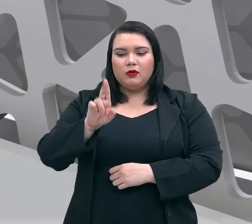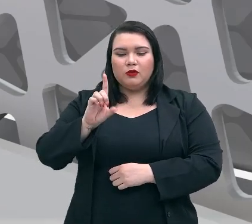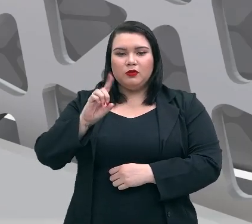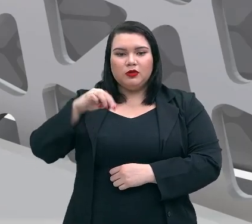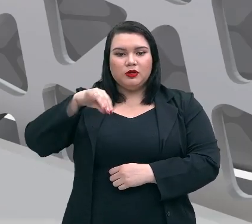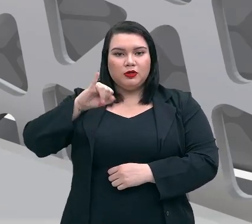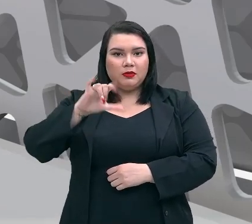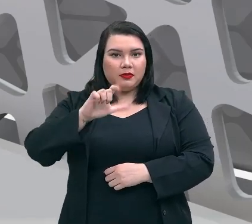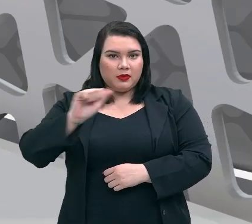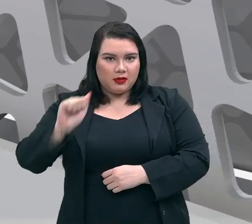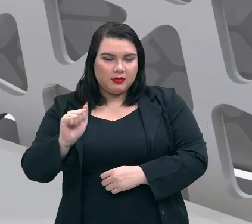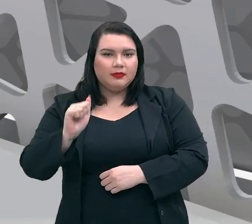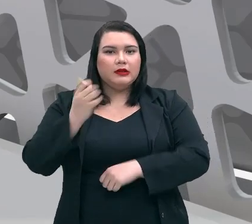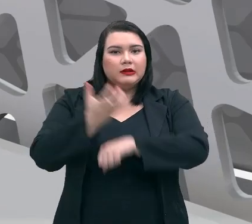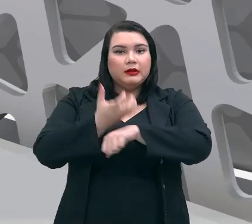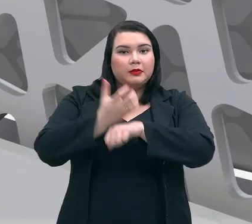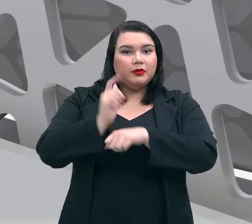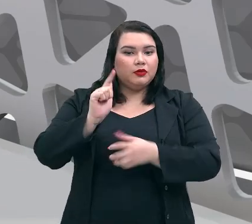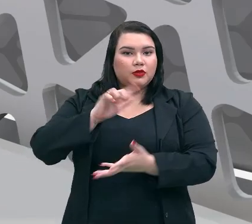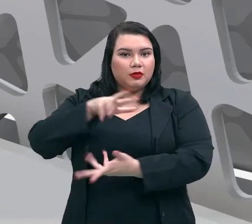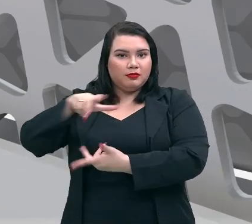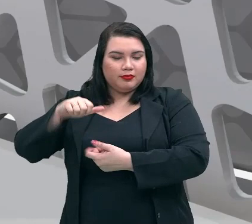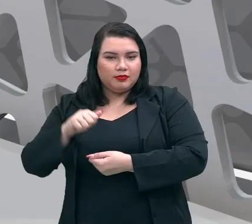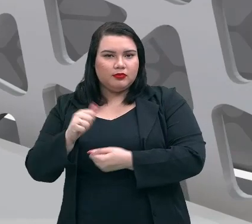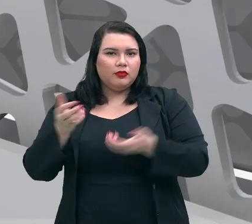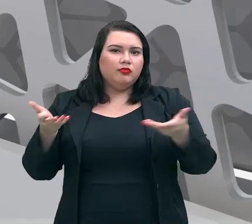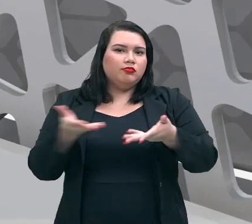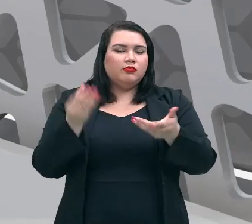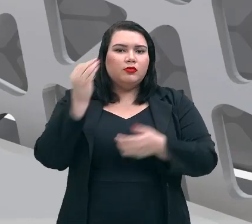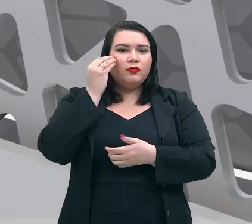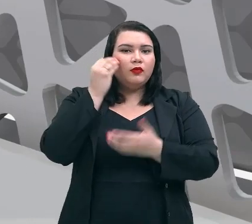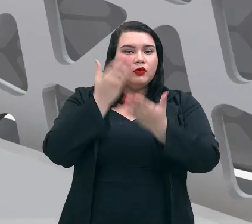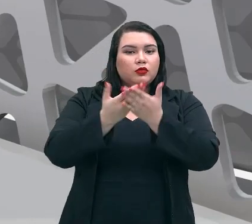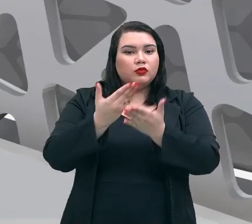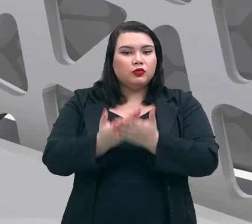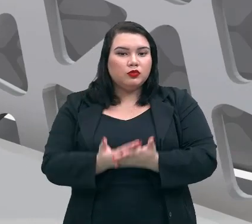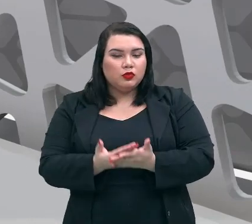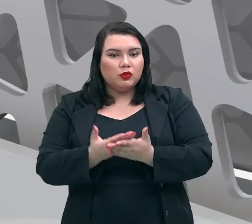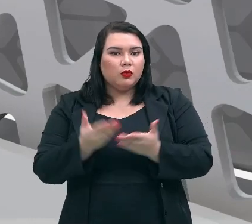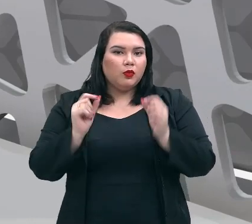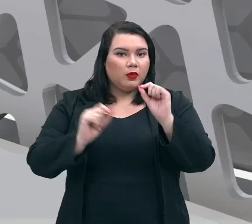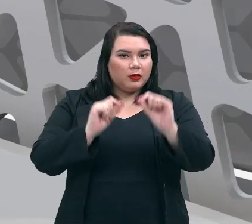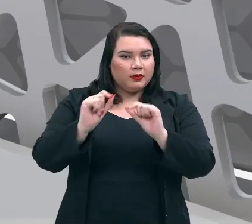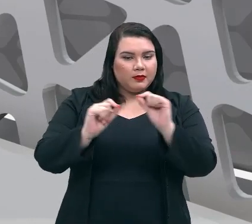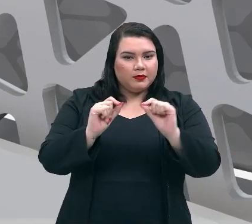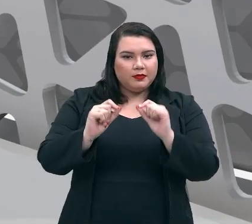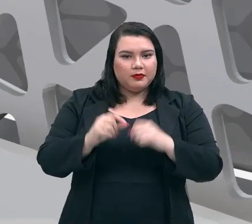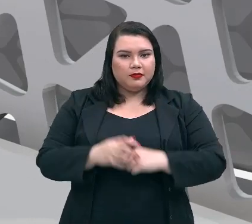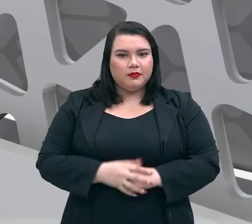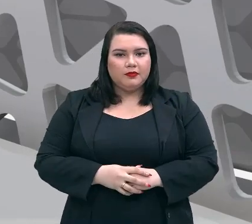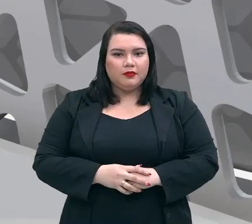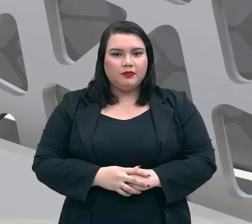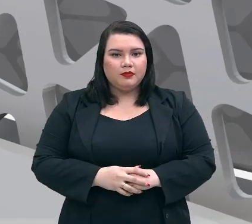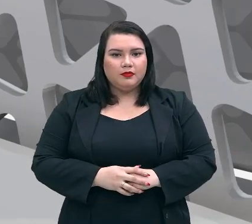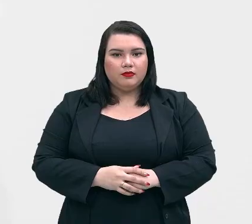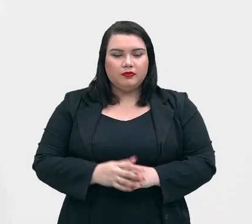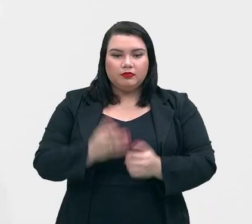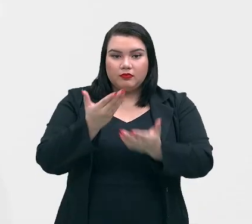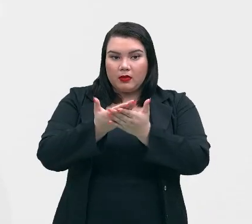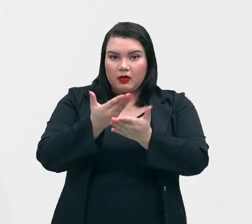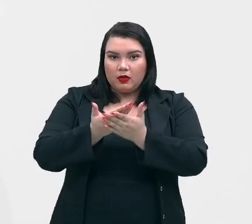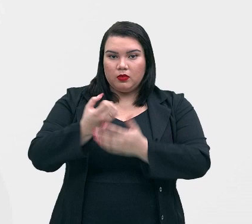de Geografia, e estamos aqui para verificar o que iremos estudar no dia de hoje. Olha só, na nossa